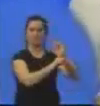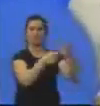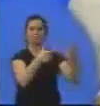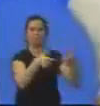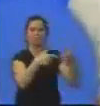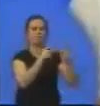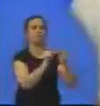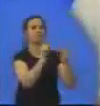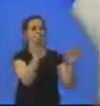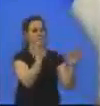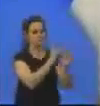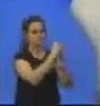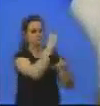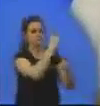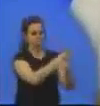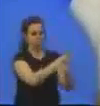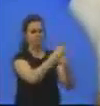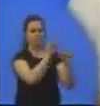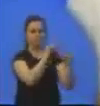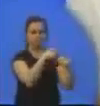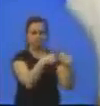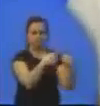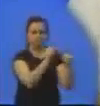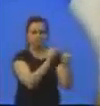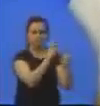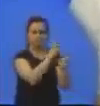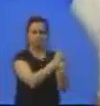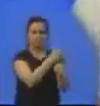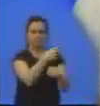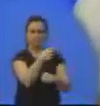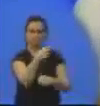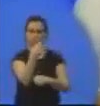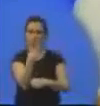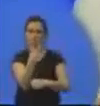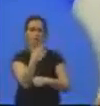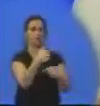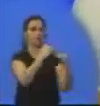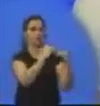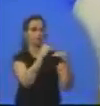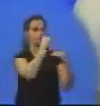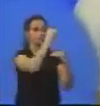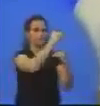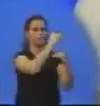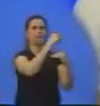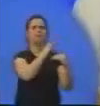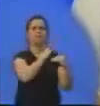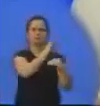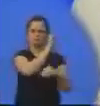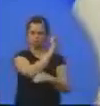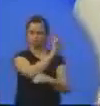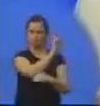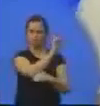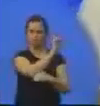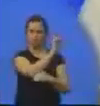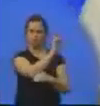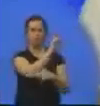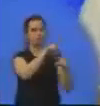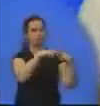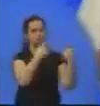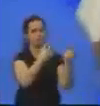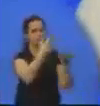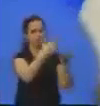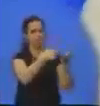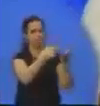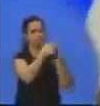concavidade. Acabamos de descobrir que depois do menos 2, lá em cima, ela tem concavidade para cima. E esse é o nosso